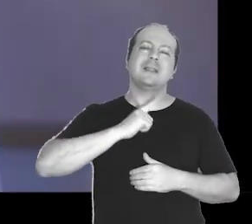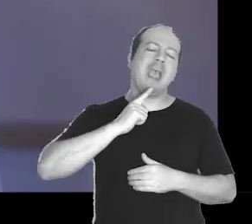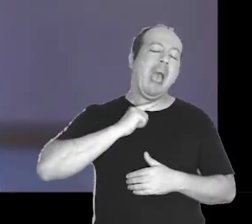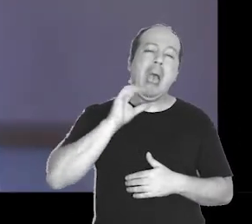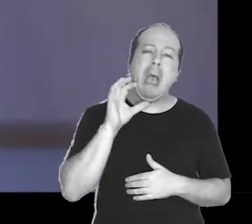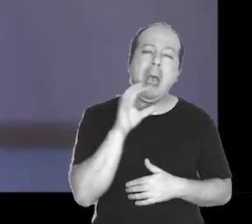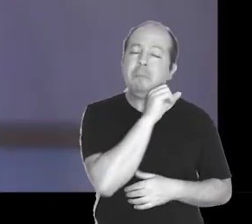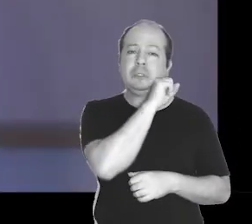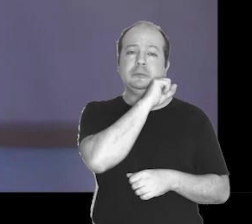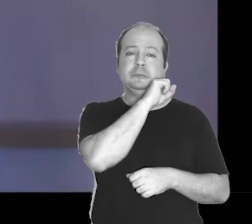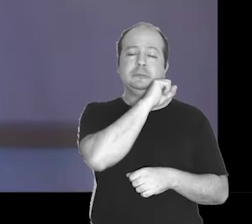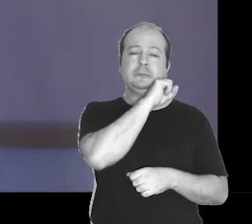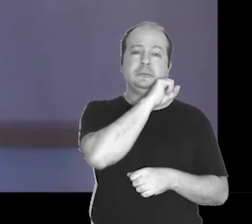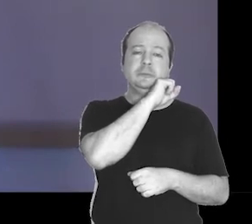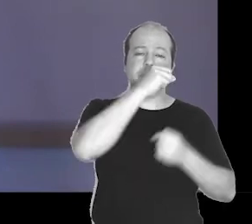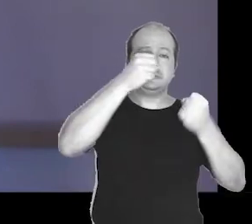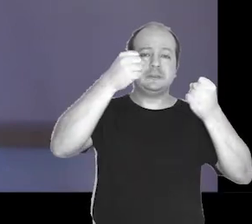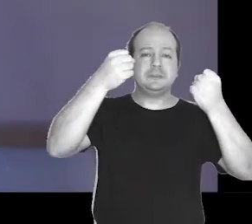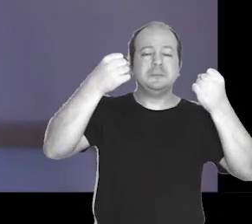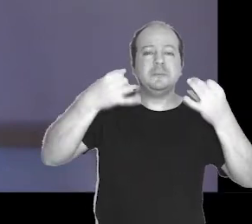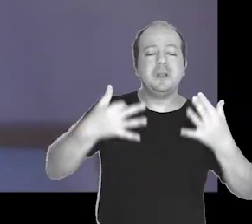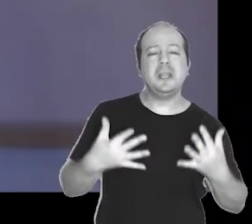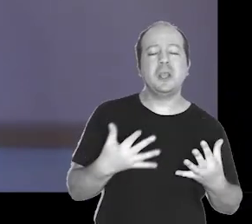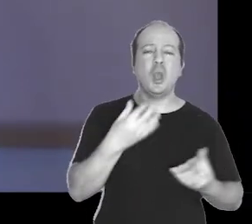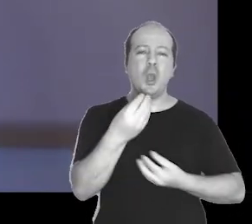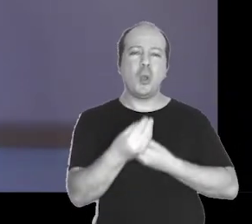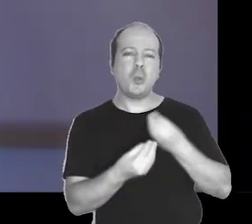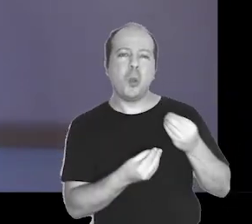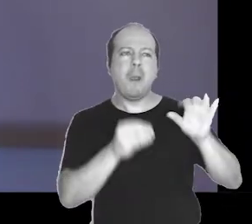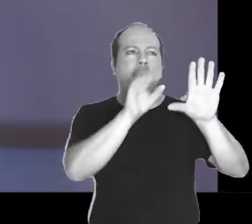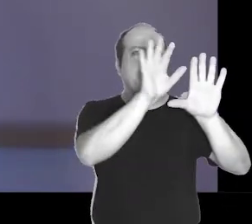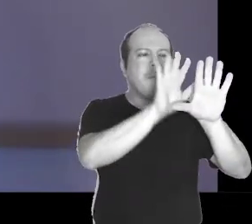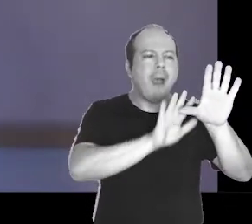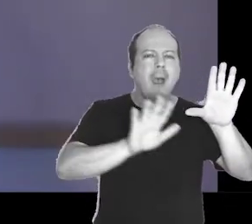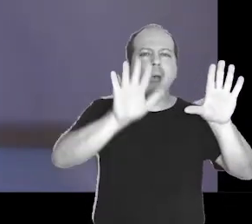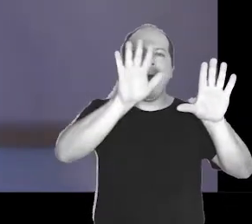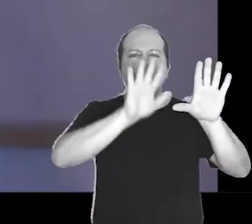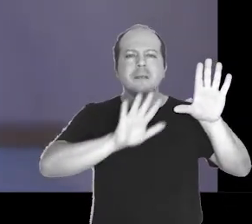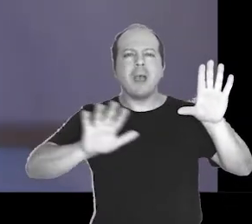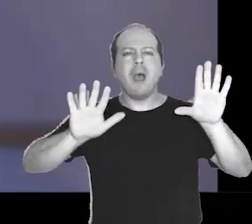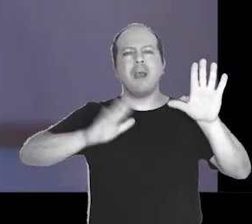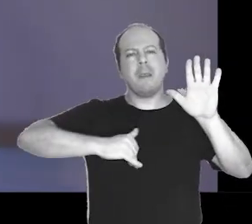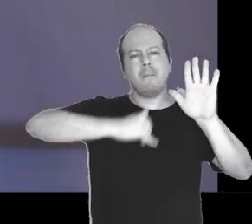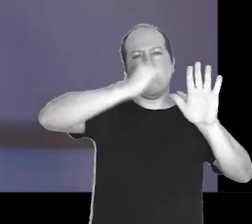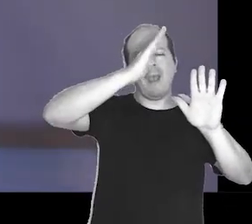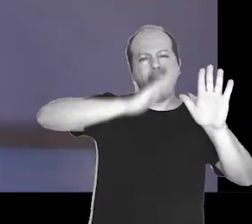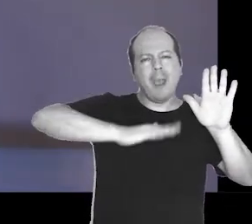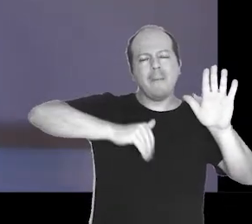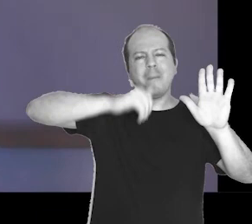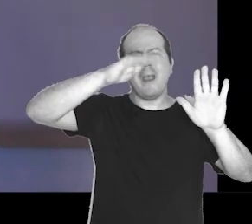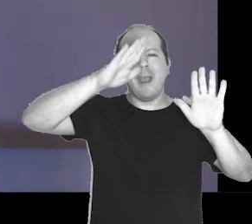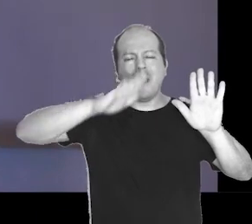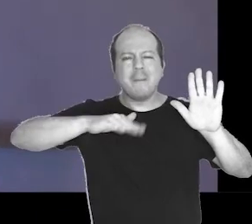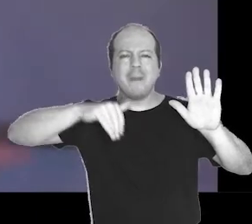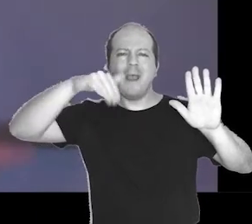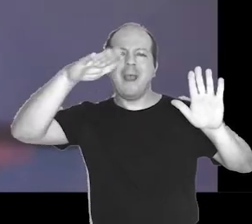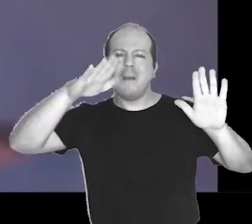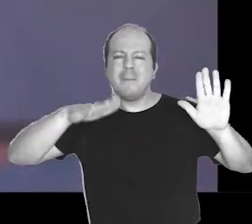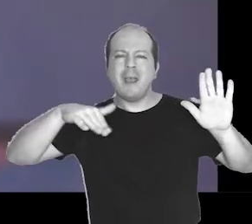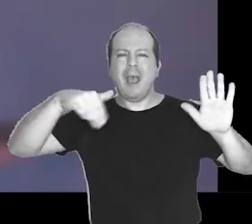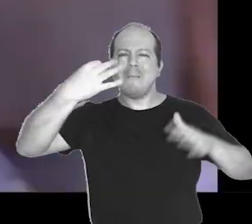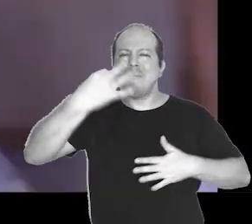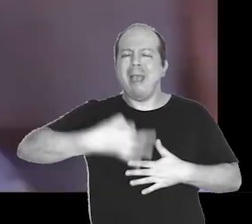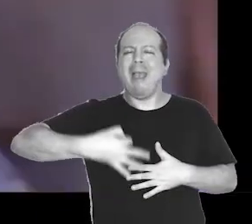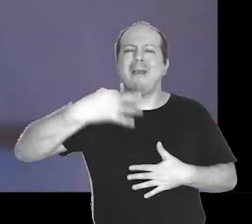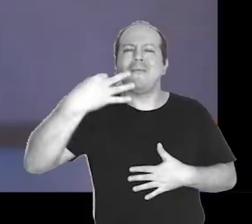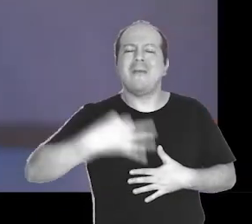segundo, que dá atmosfera da paisagem retratada sem que as linhas da pintura sejam